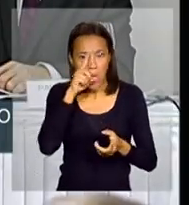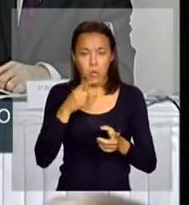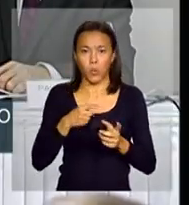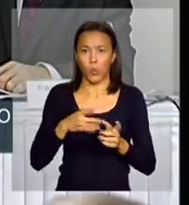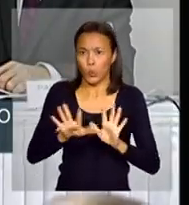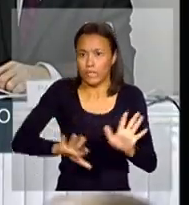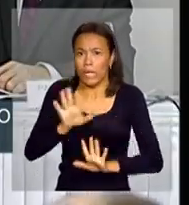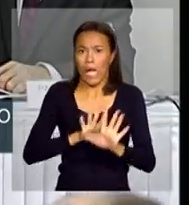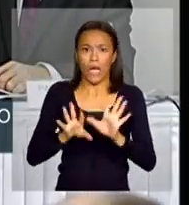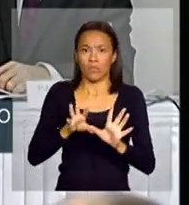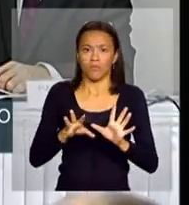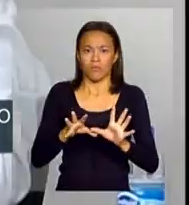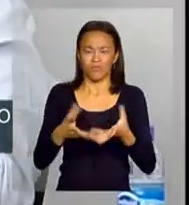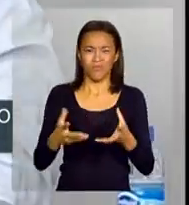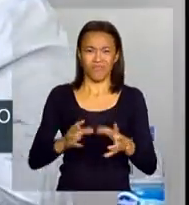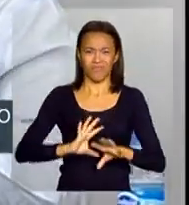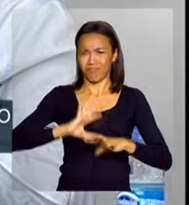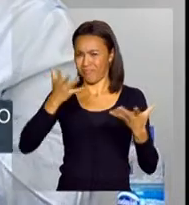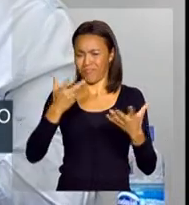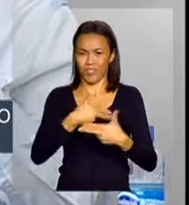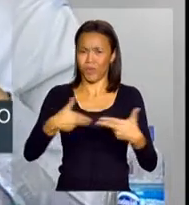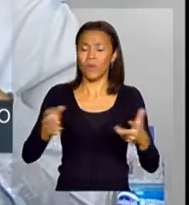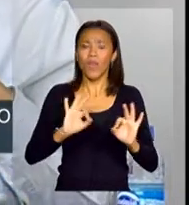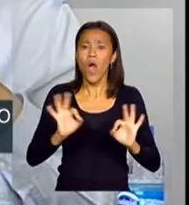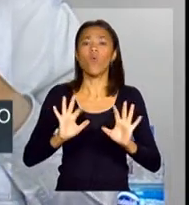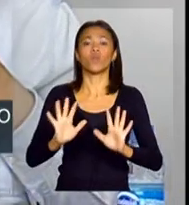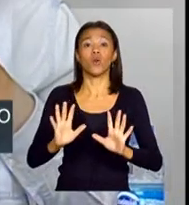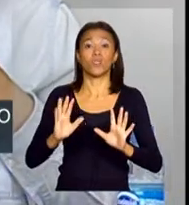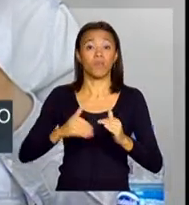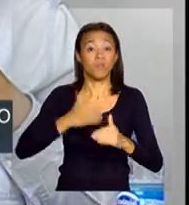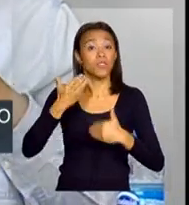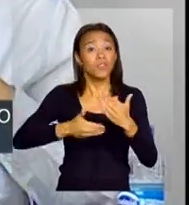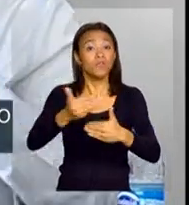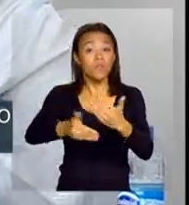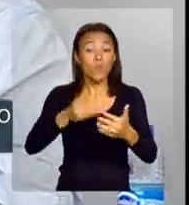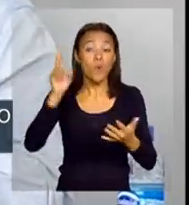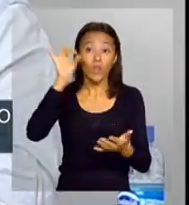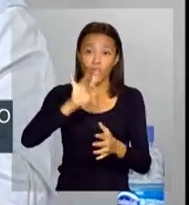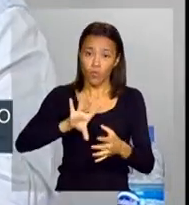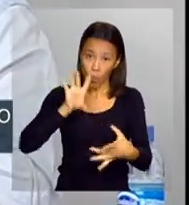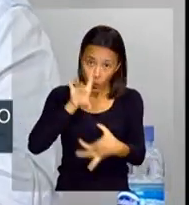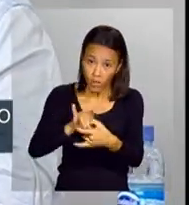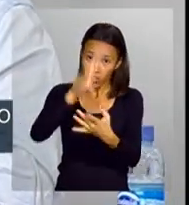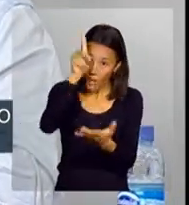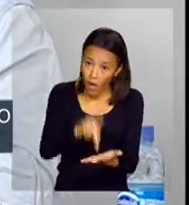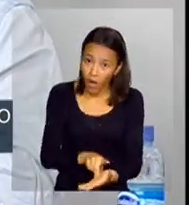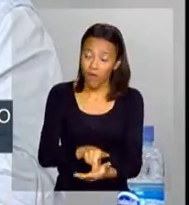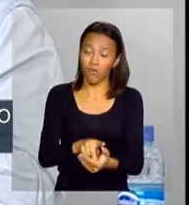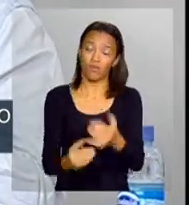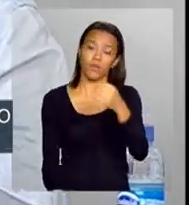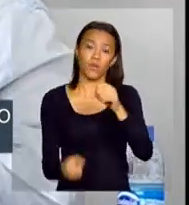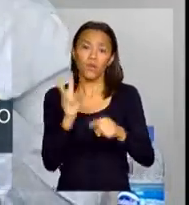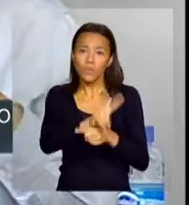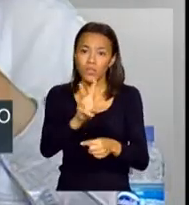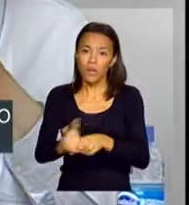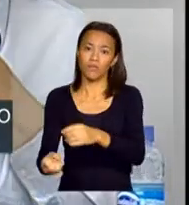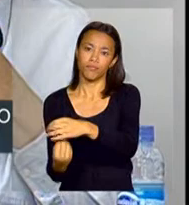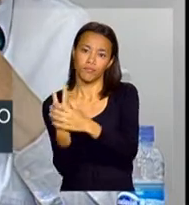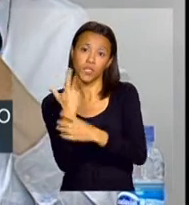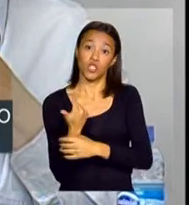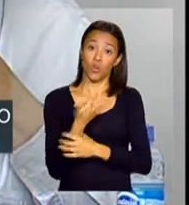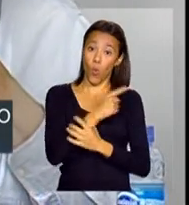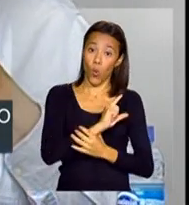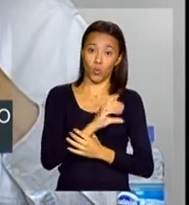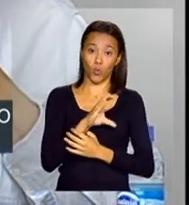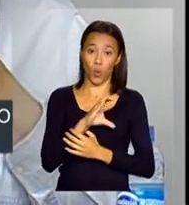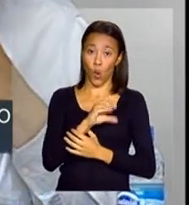um terror rural, isso não existe. Nós temos que construir uma nova realidade plantando floresta. Se o outro código fosse tão